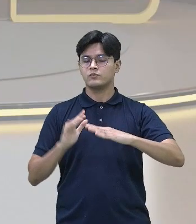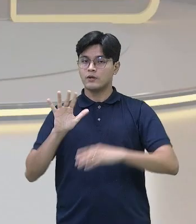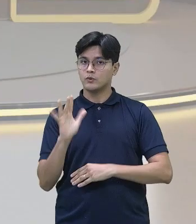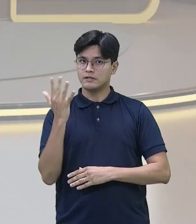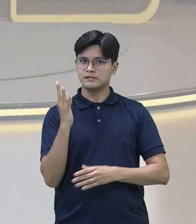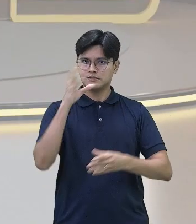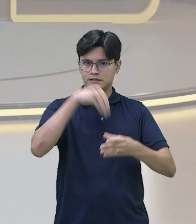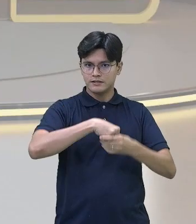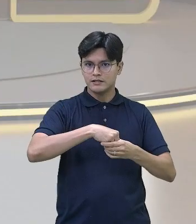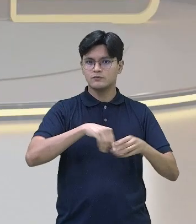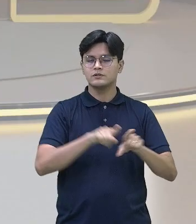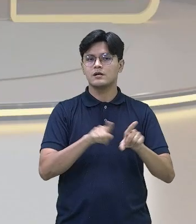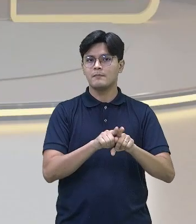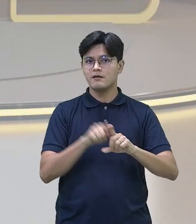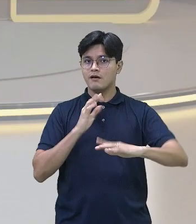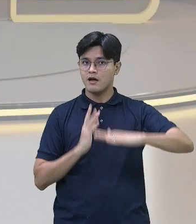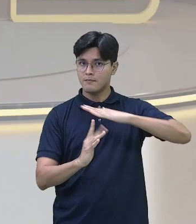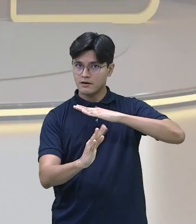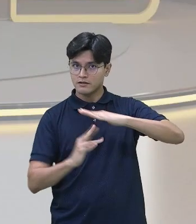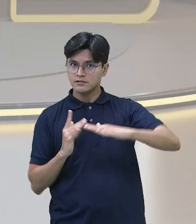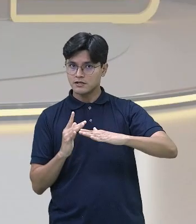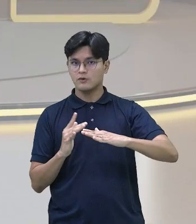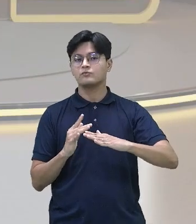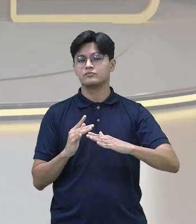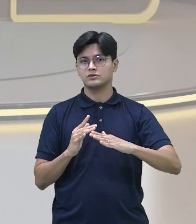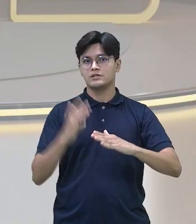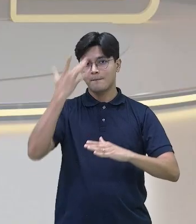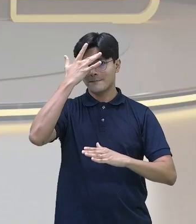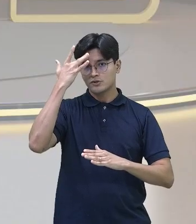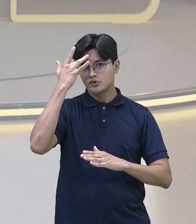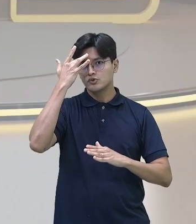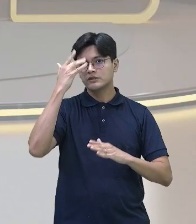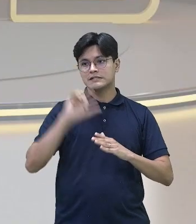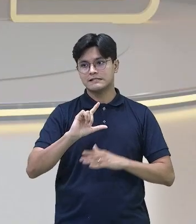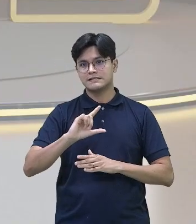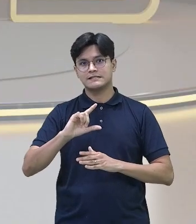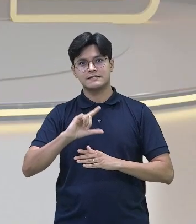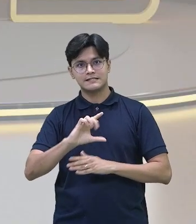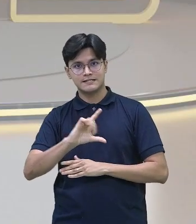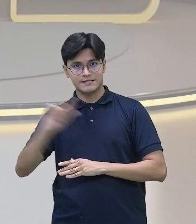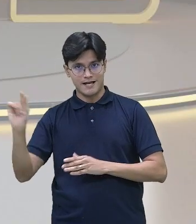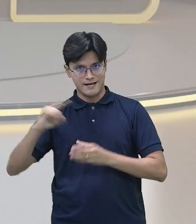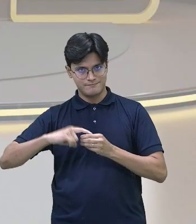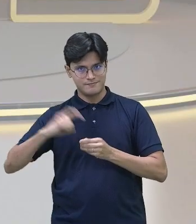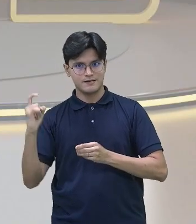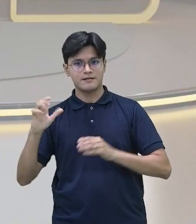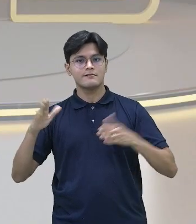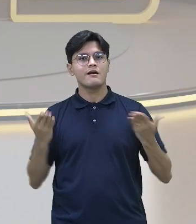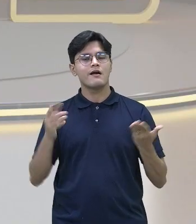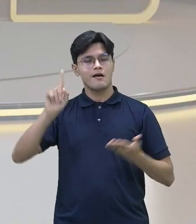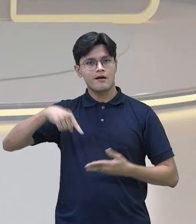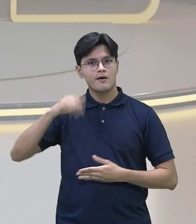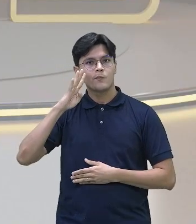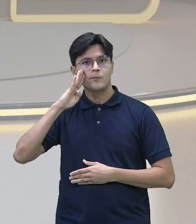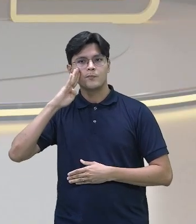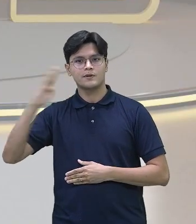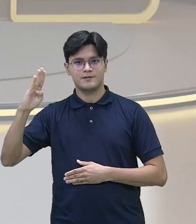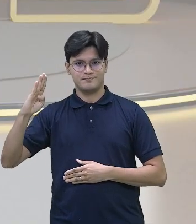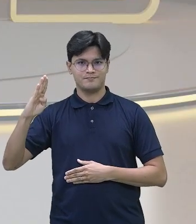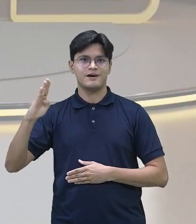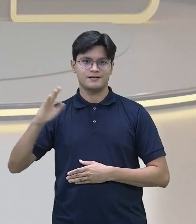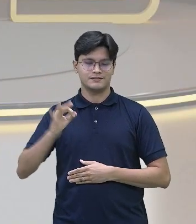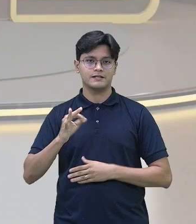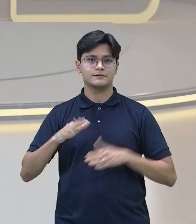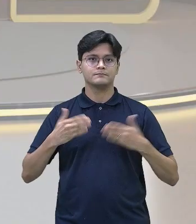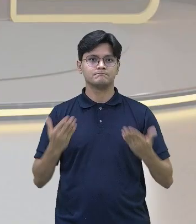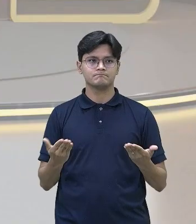outras regiões, como a América do Norte e a Europa, são os principais movimentos, tá bom? Além disso, as causas elas